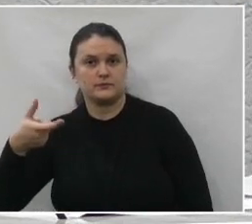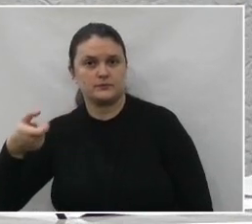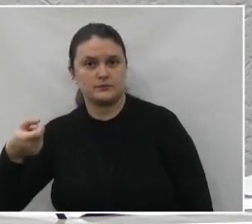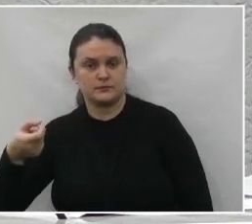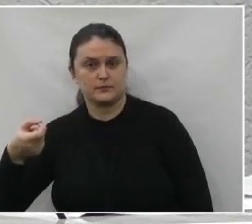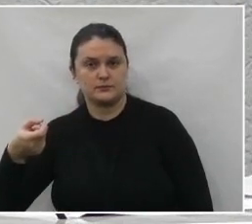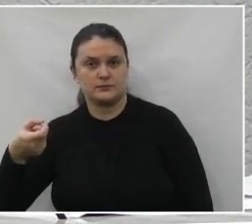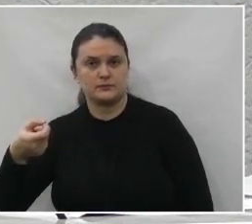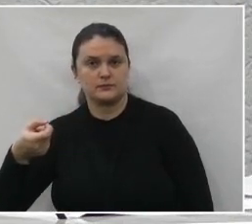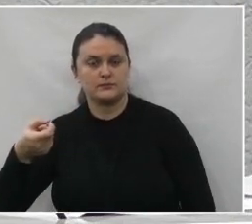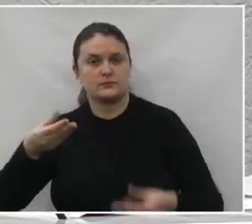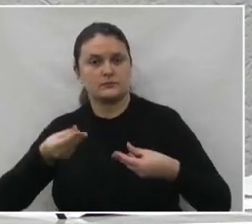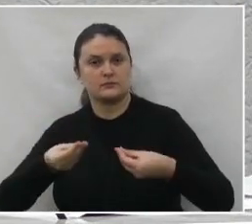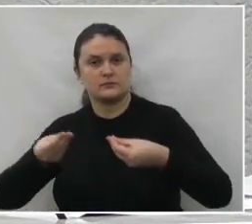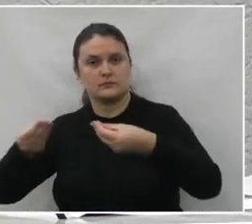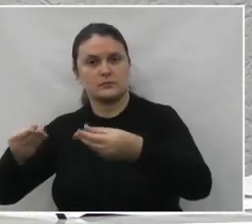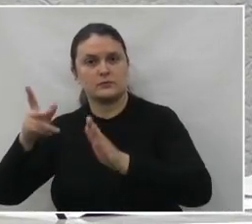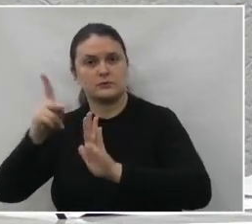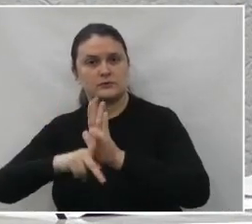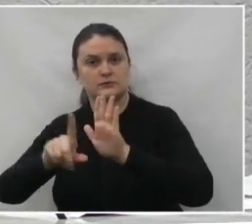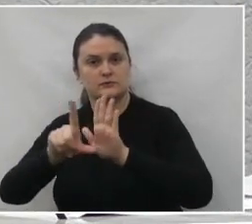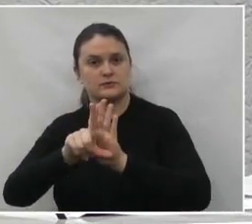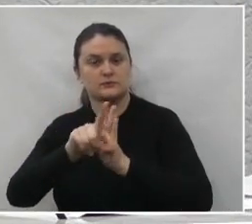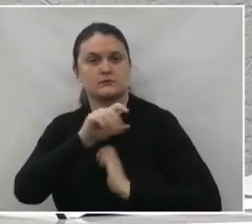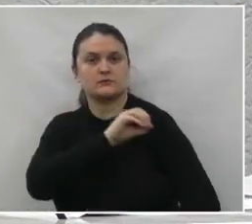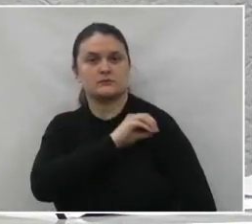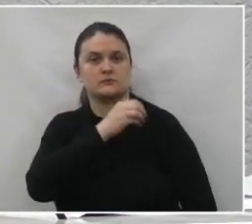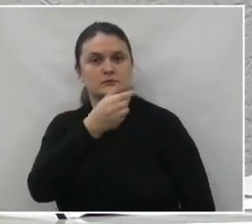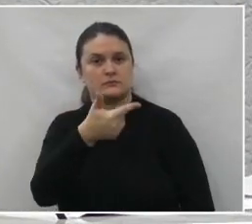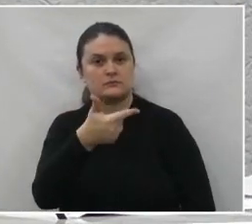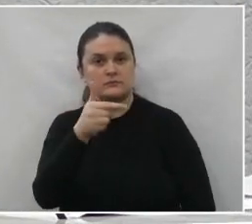661/2020, encaminha projeto de lei de número